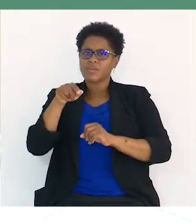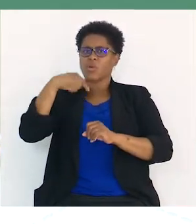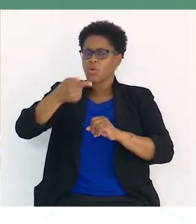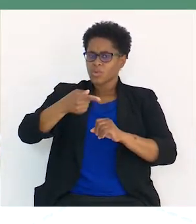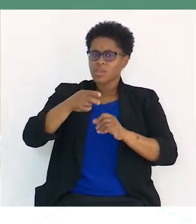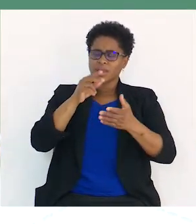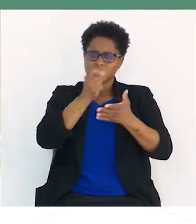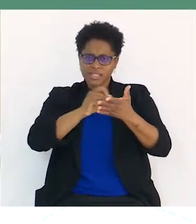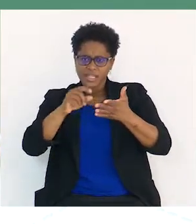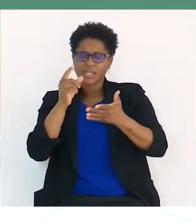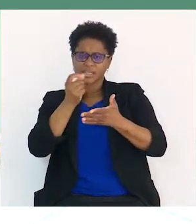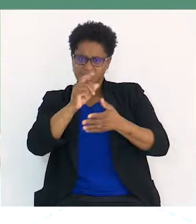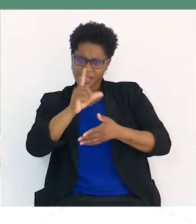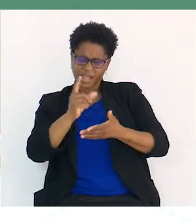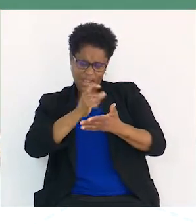letrinha aqui,